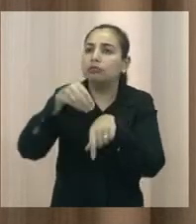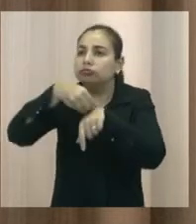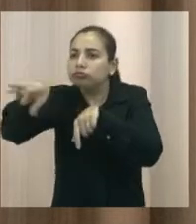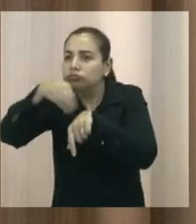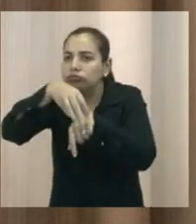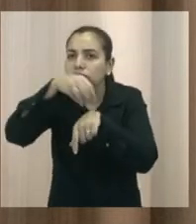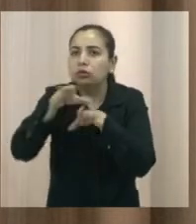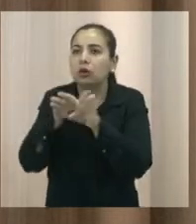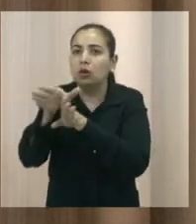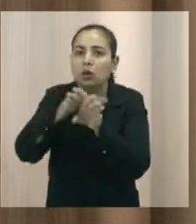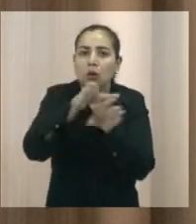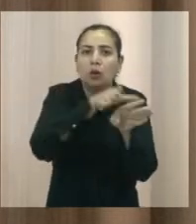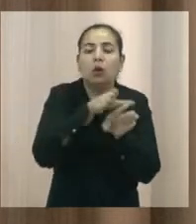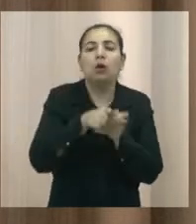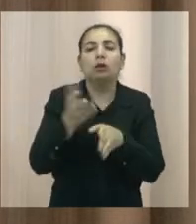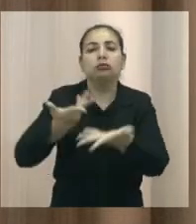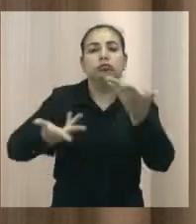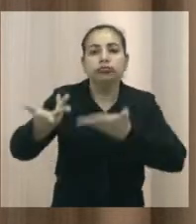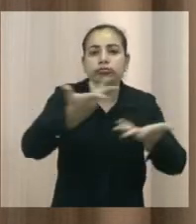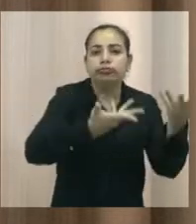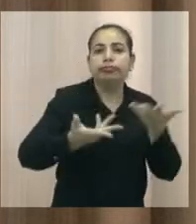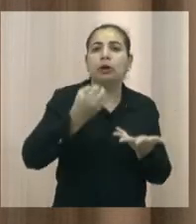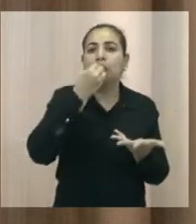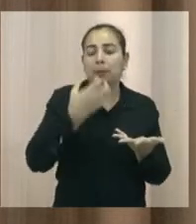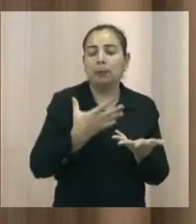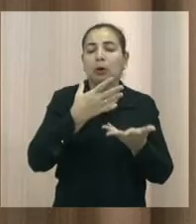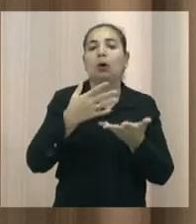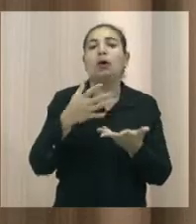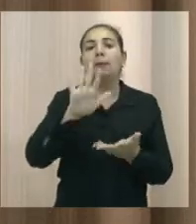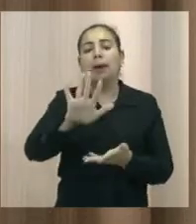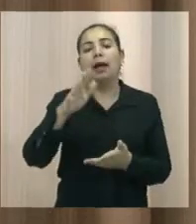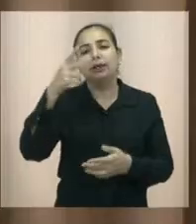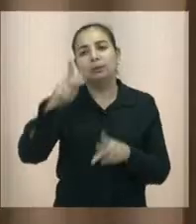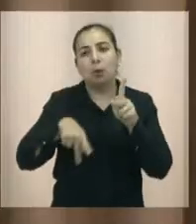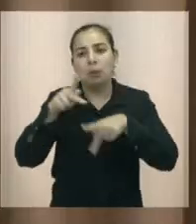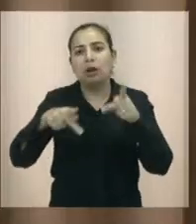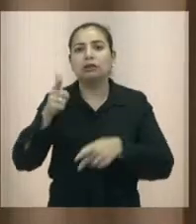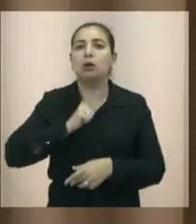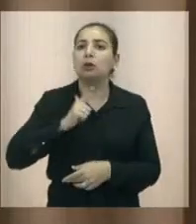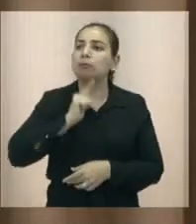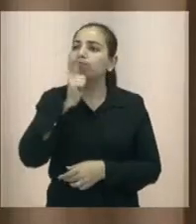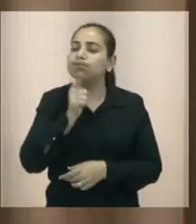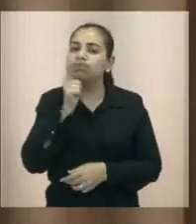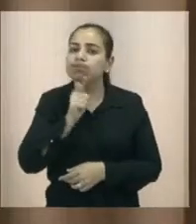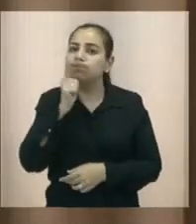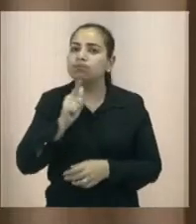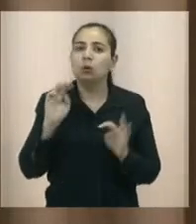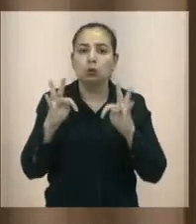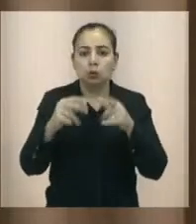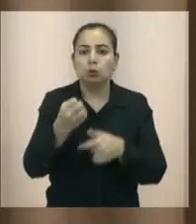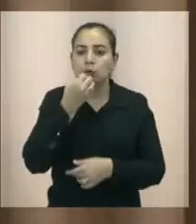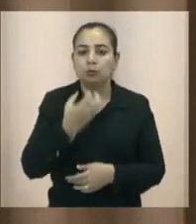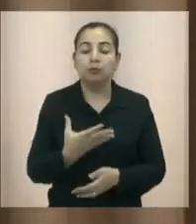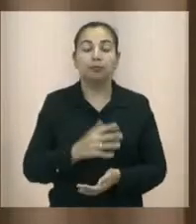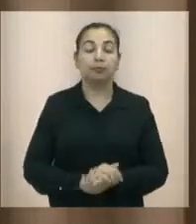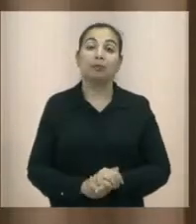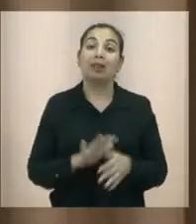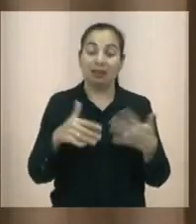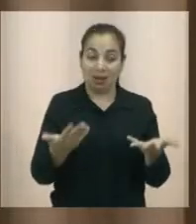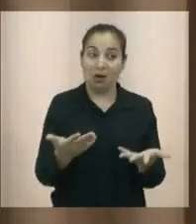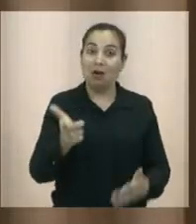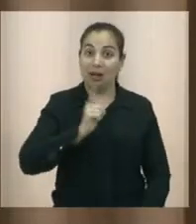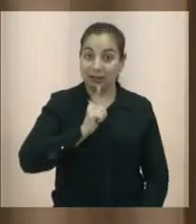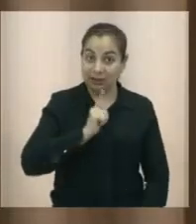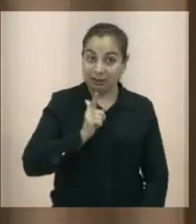essencial e que a gente vê bons resultados e que a população é que é beneficiada com tudo. Sim, fundamental o papel, essa interlocução com